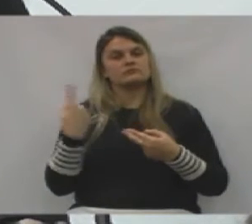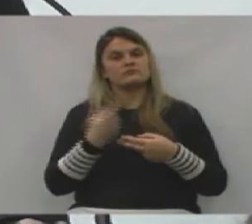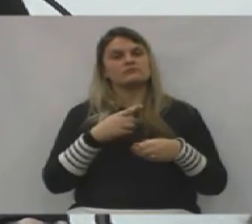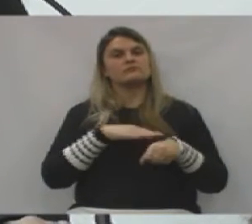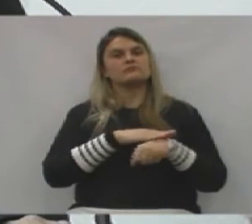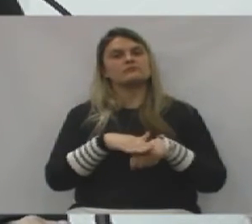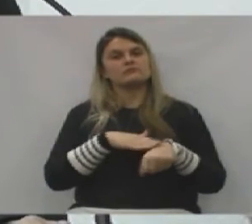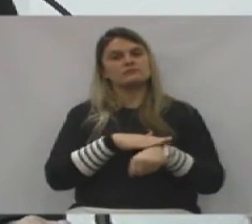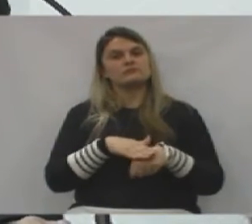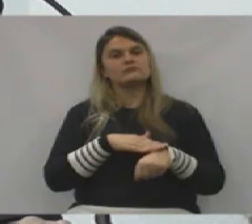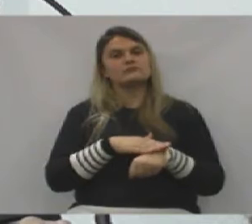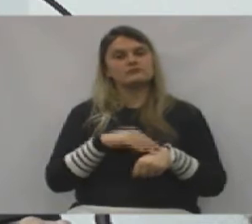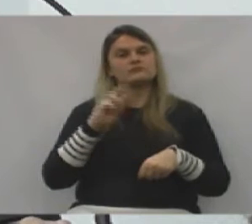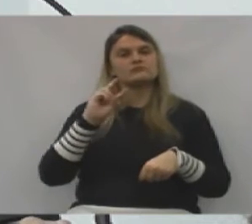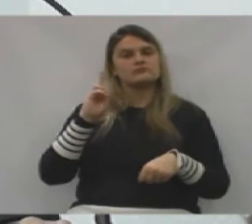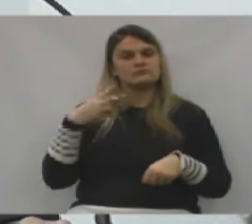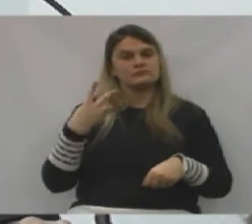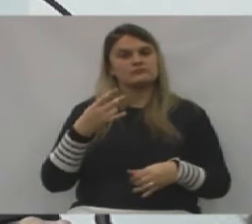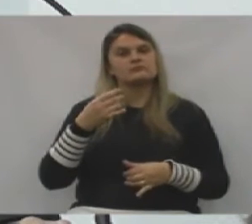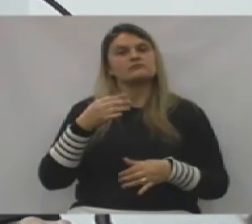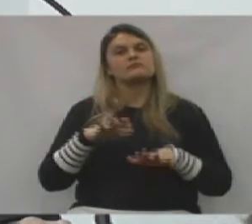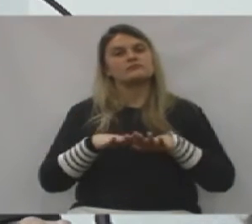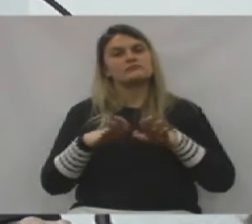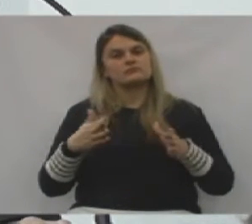com os vereadores, a mesa diretora,